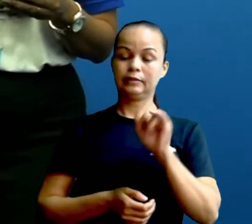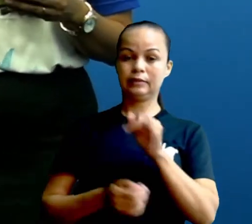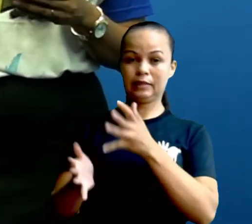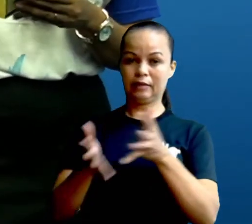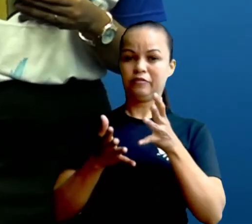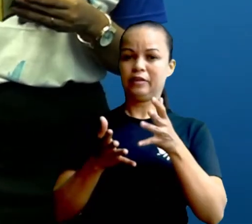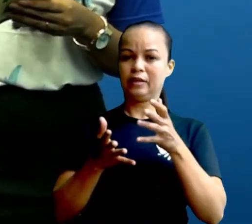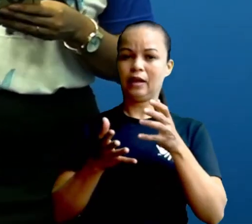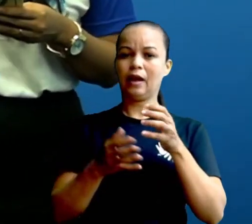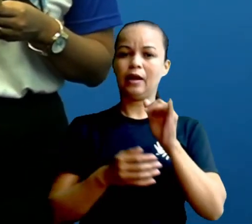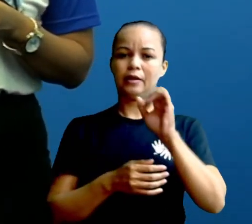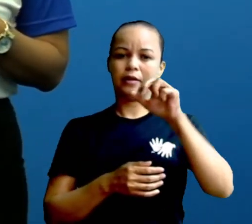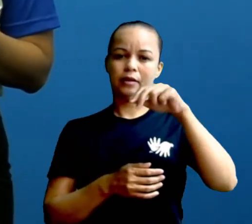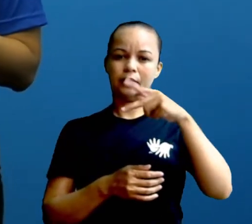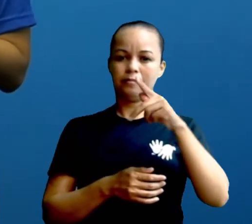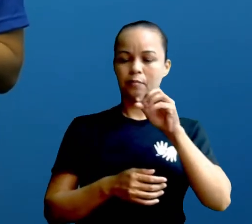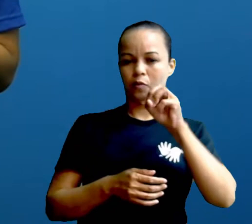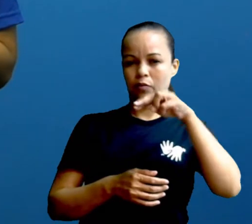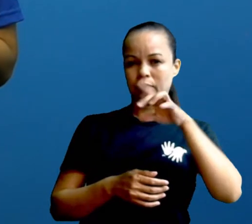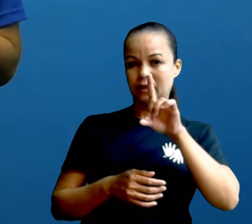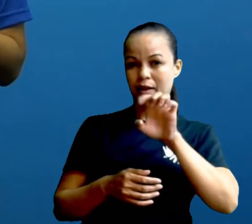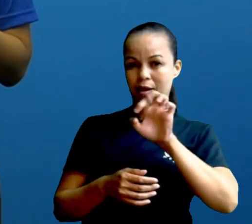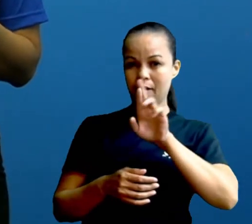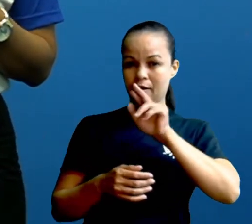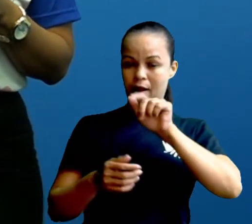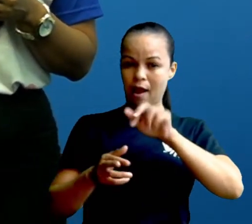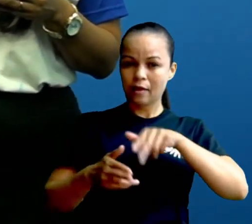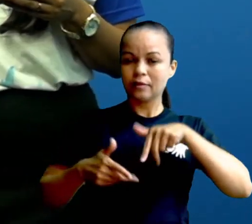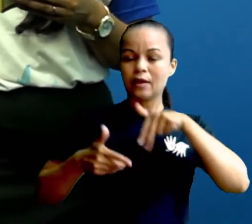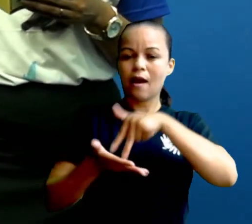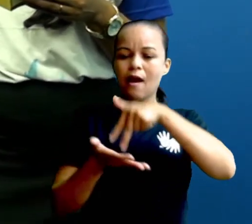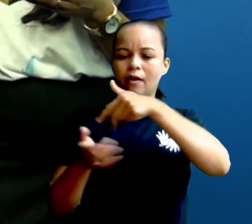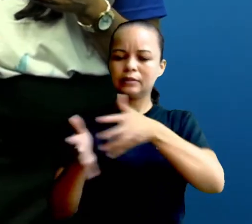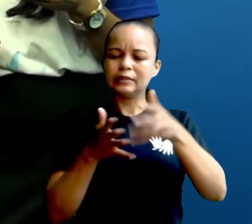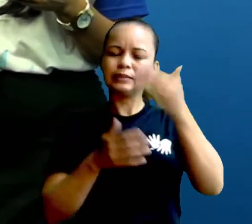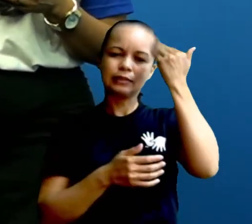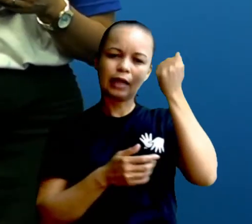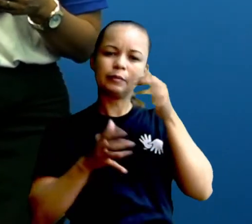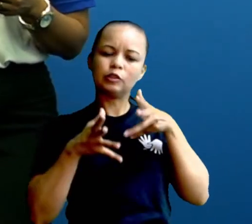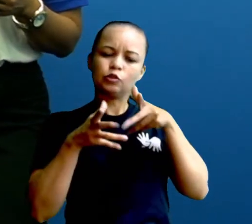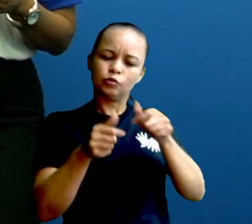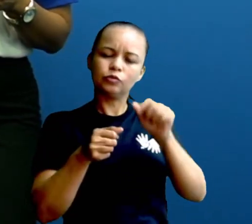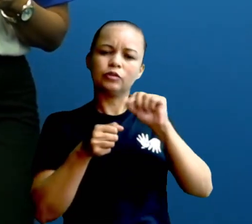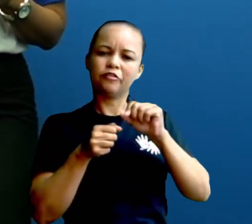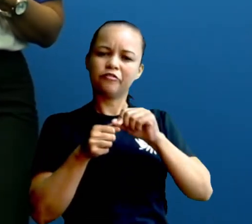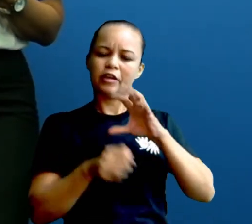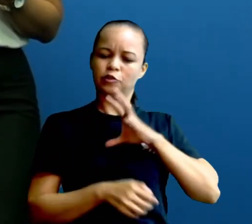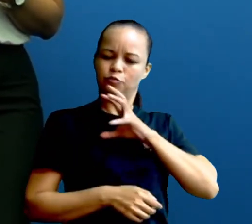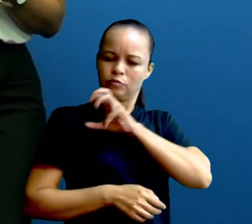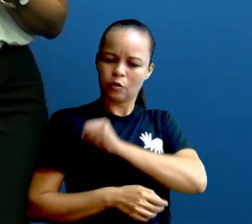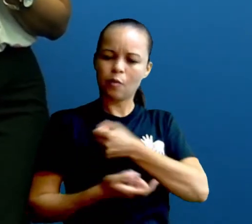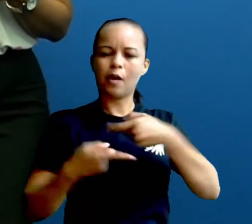fica empoderada, sabe dar o seu valor, sabe de tudo o que fez e sabe do